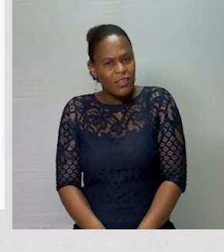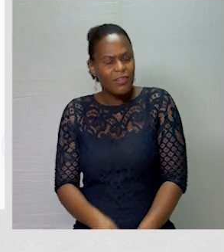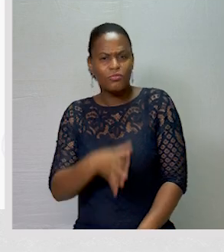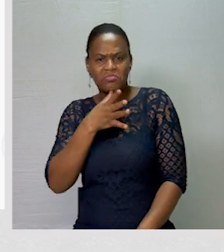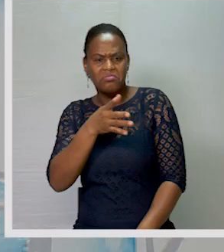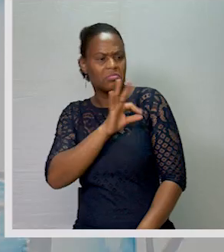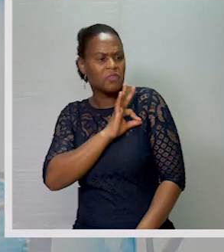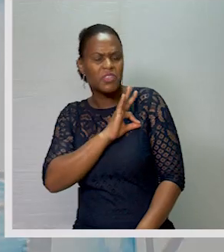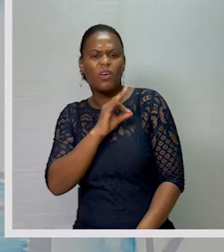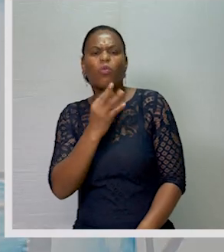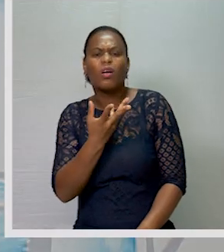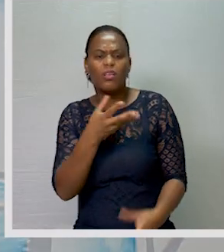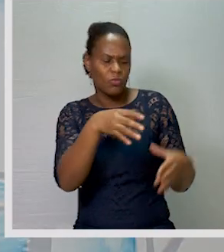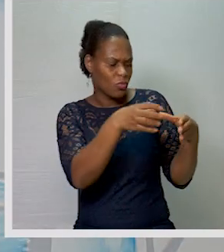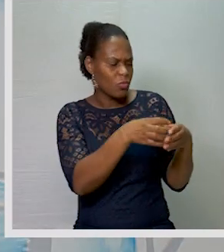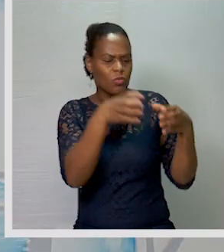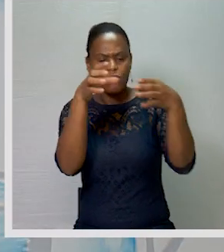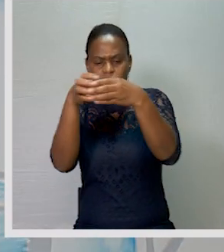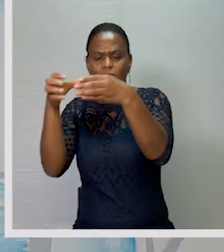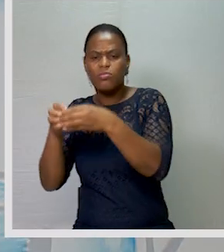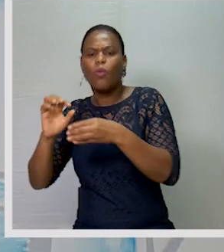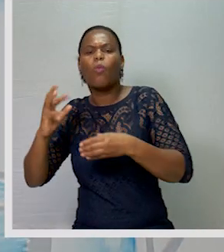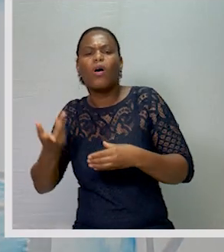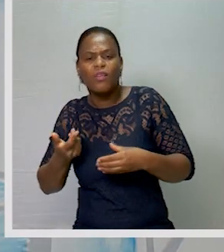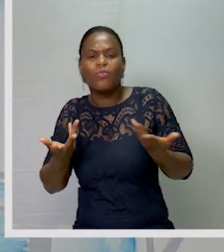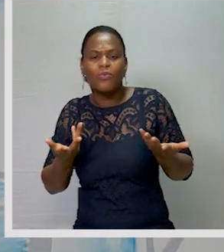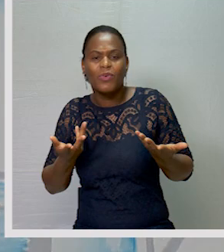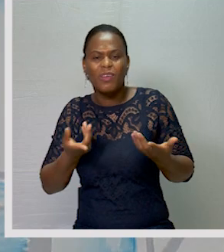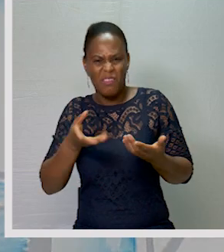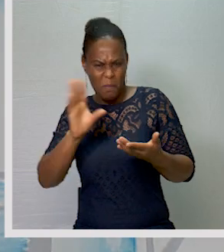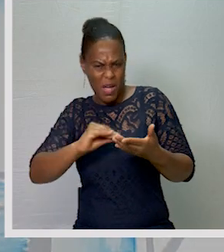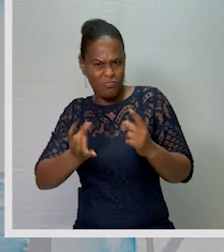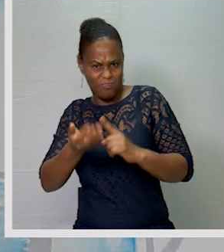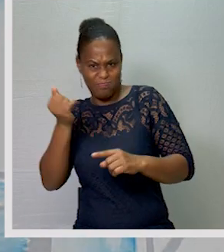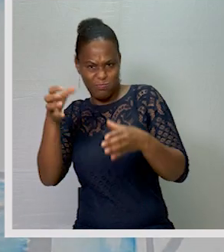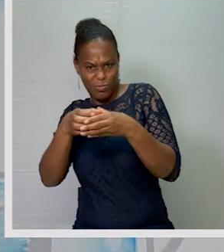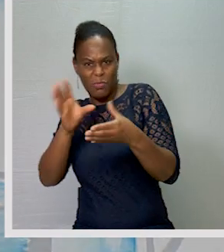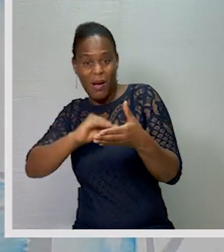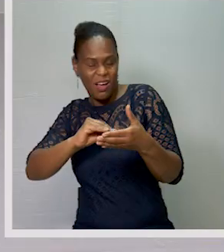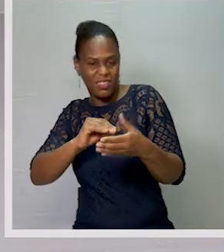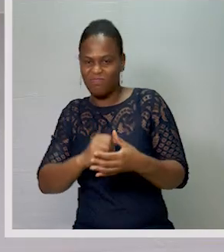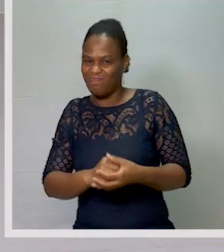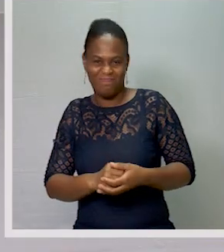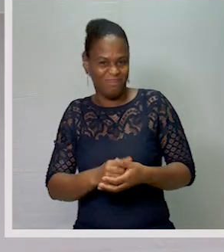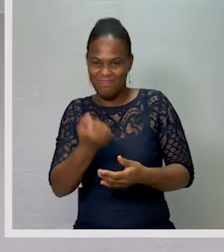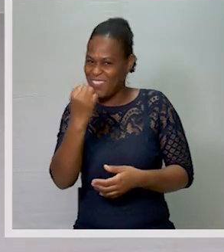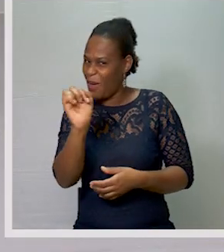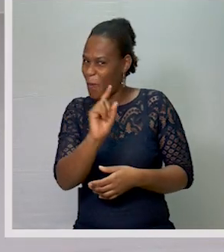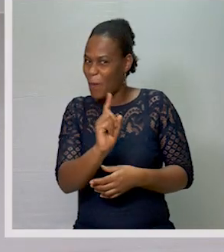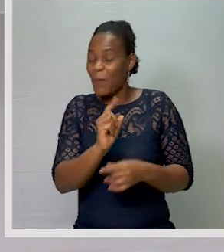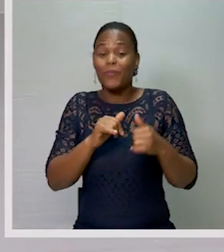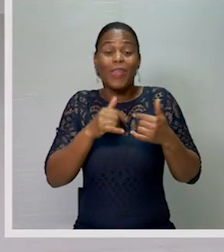Professor, aqui, quantos grupos é que formamos? Conseguiram formar mais grupos? Claro que